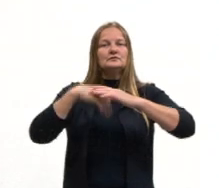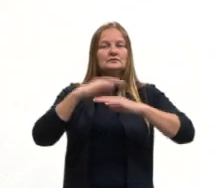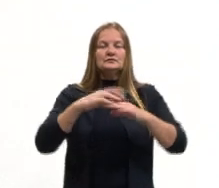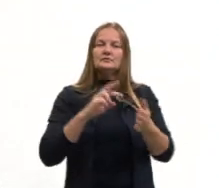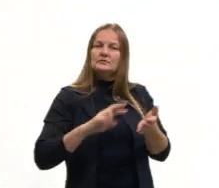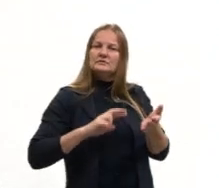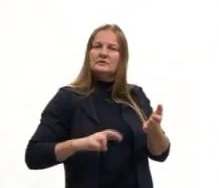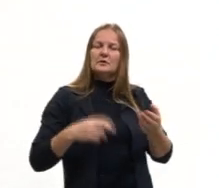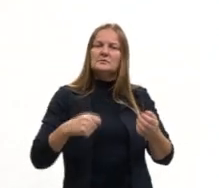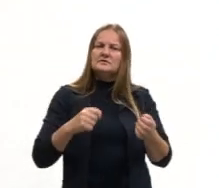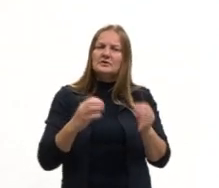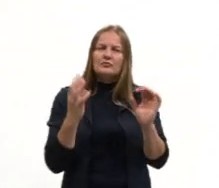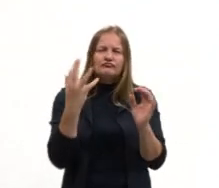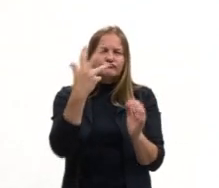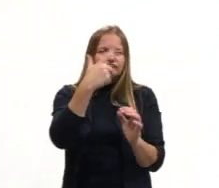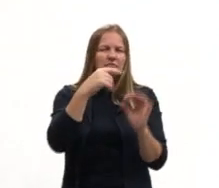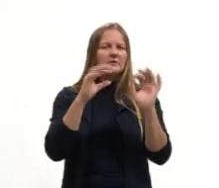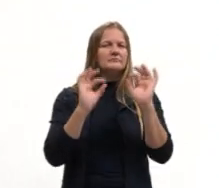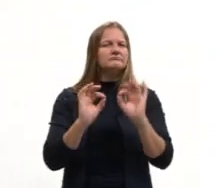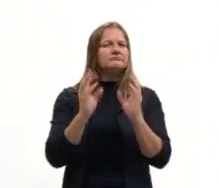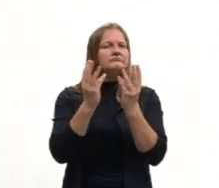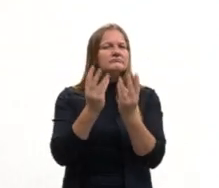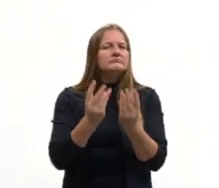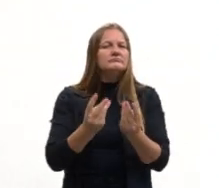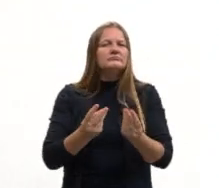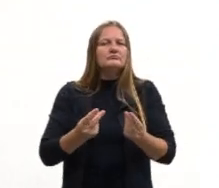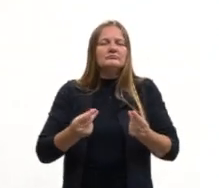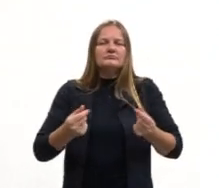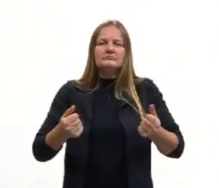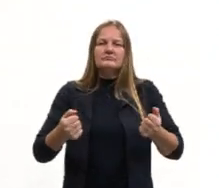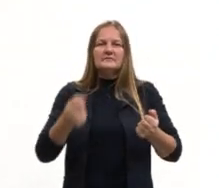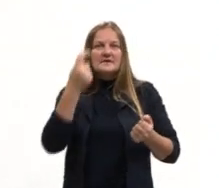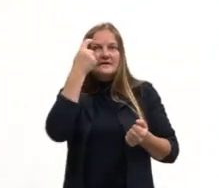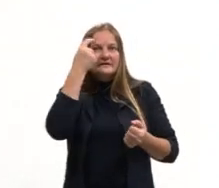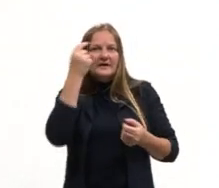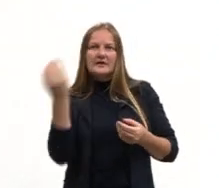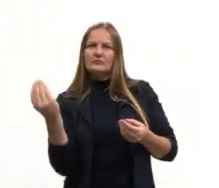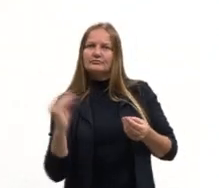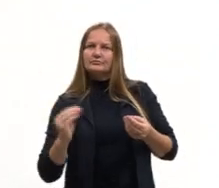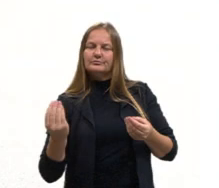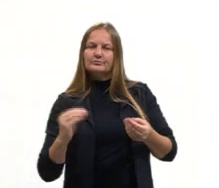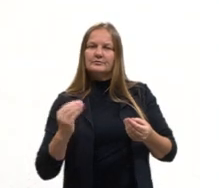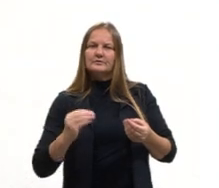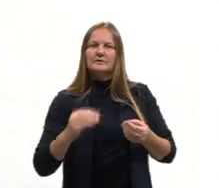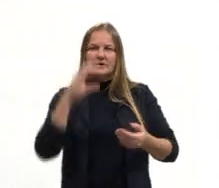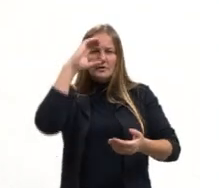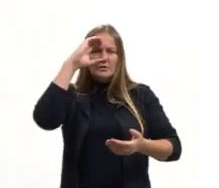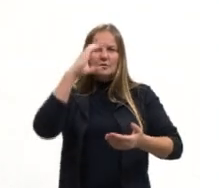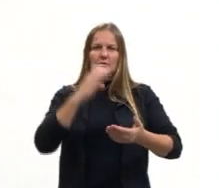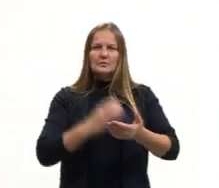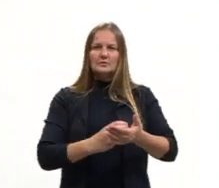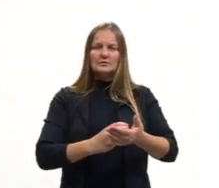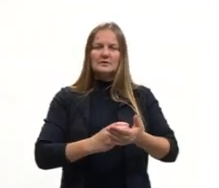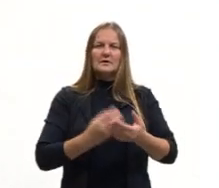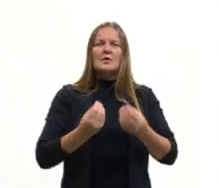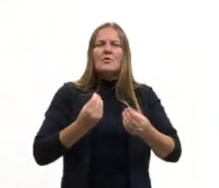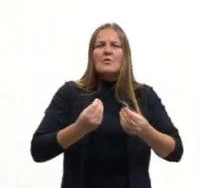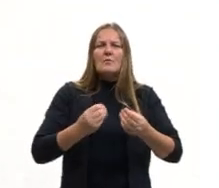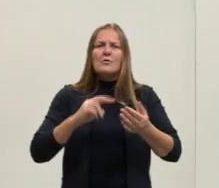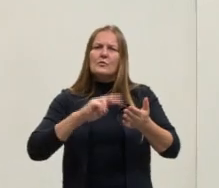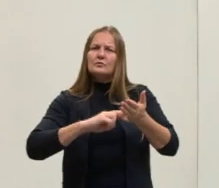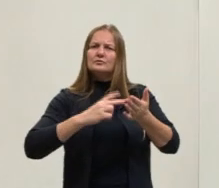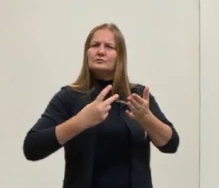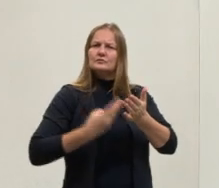necessita de Harmonia entre a introdução eo desenvolvimento das ideias apresentadas na tese tão significa que